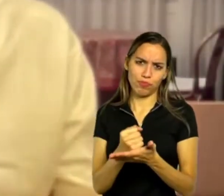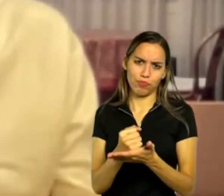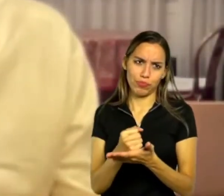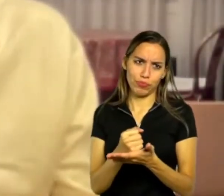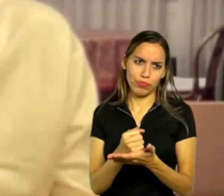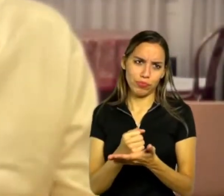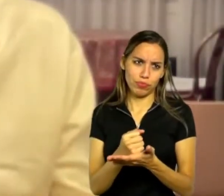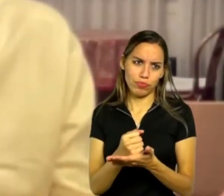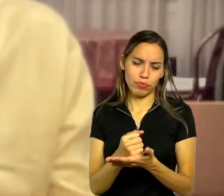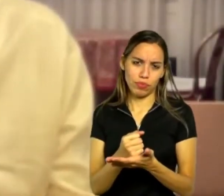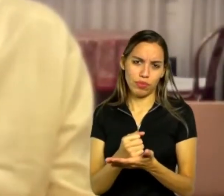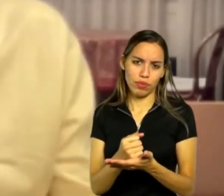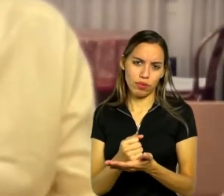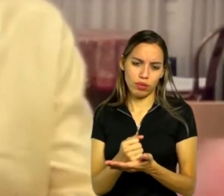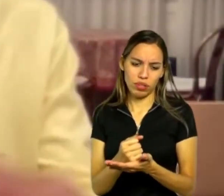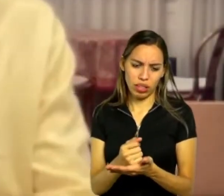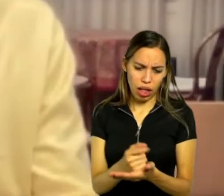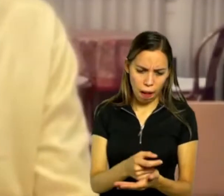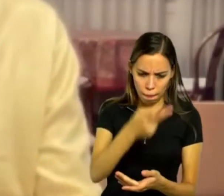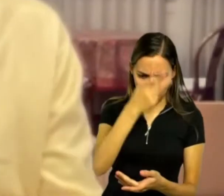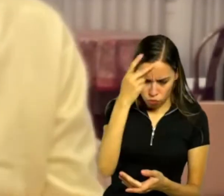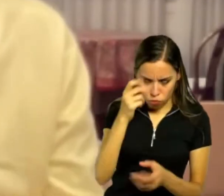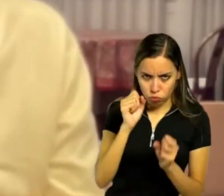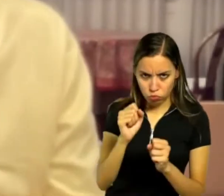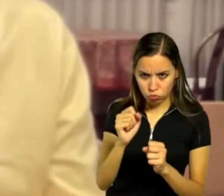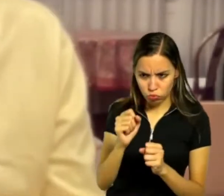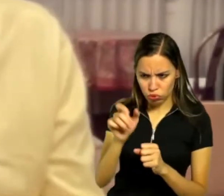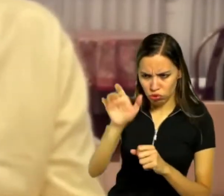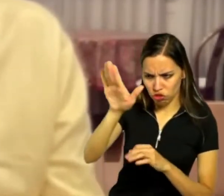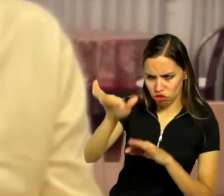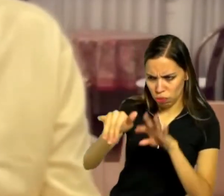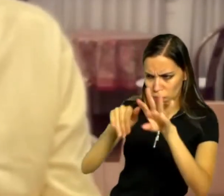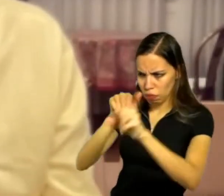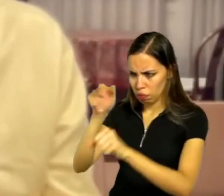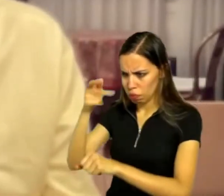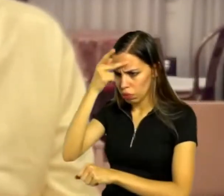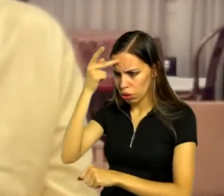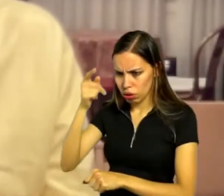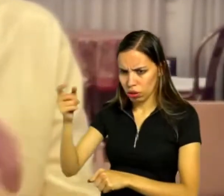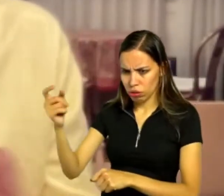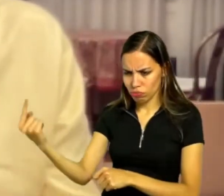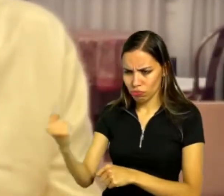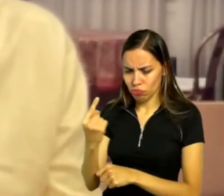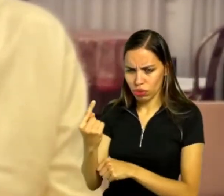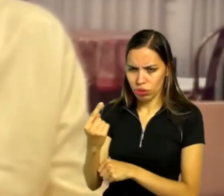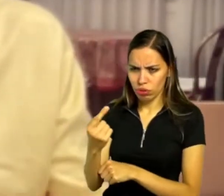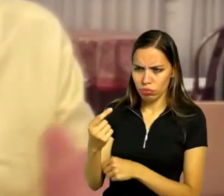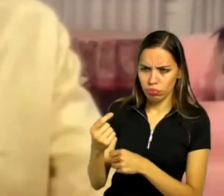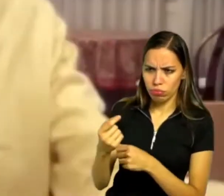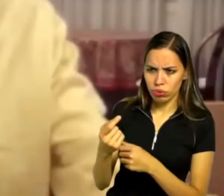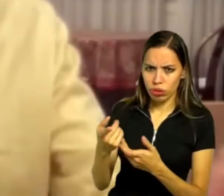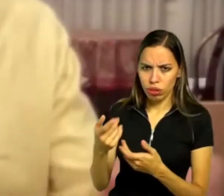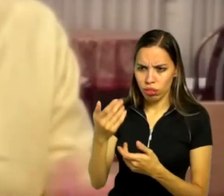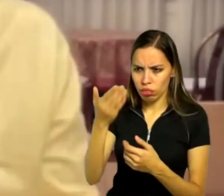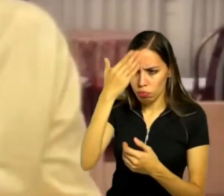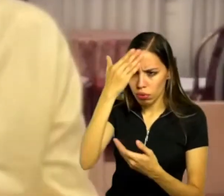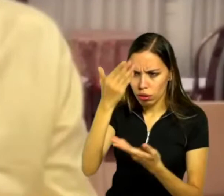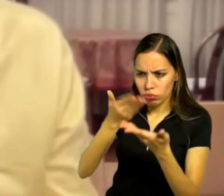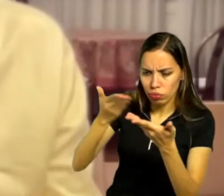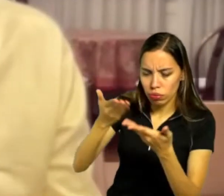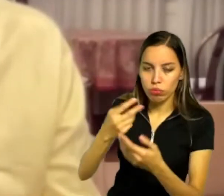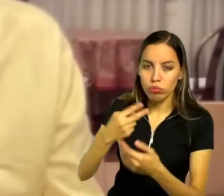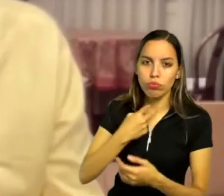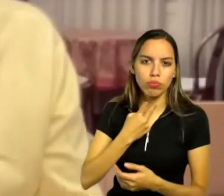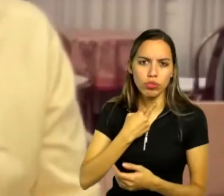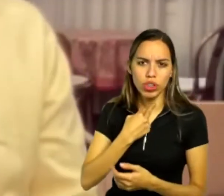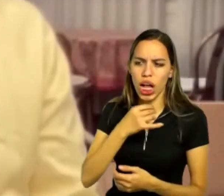os informais todos, não atendia as mulheres que não eram casadas no papel com homens que tinham direito